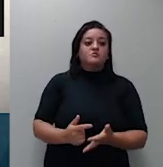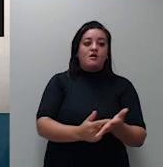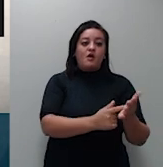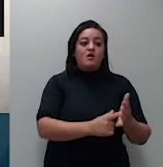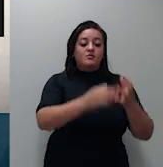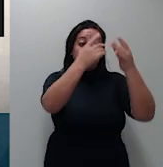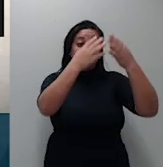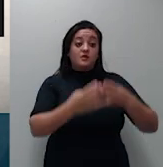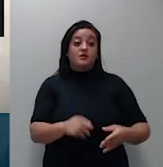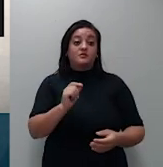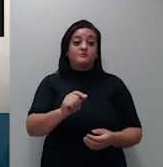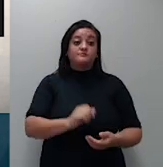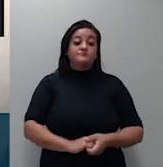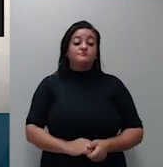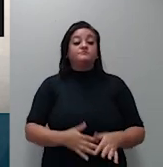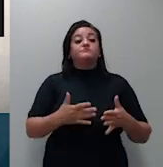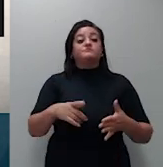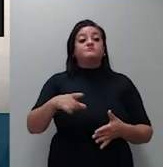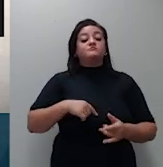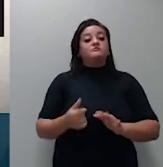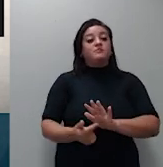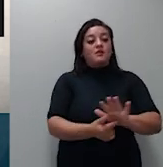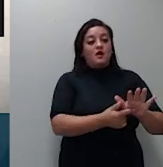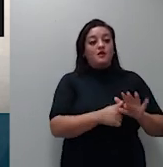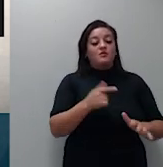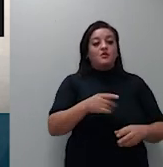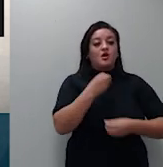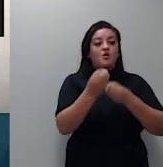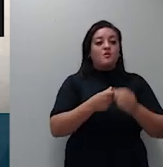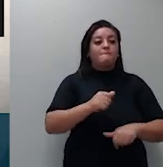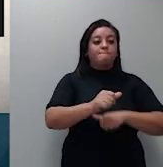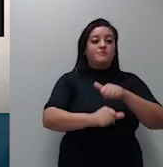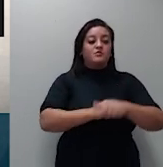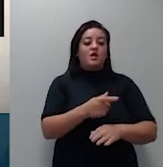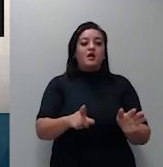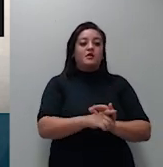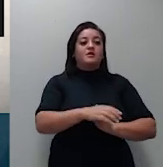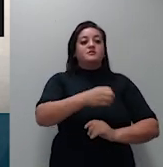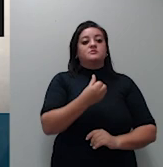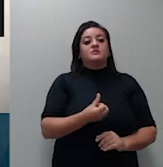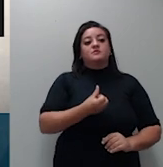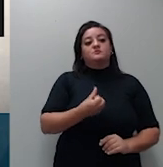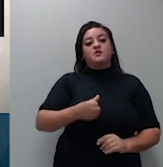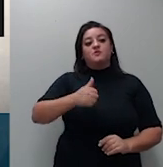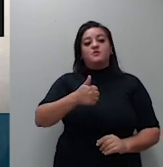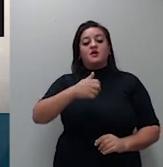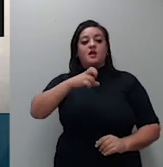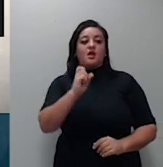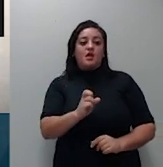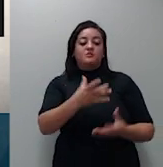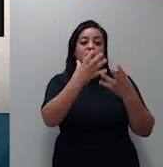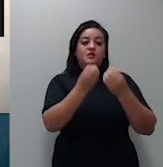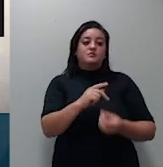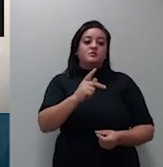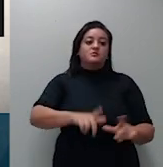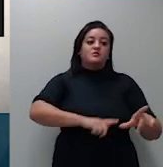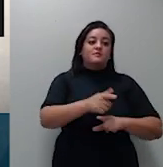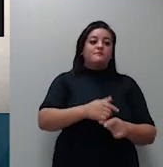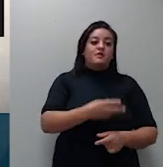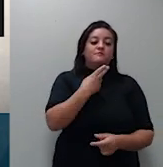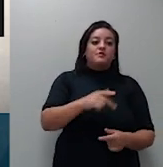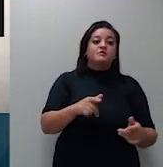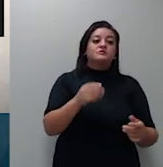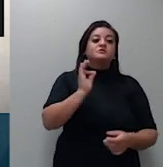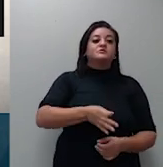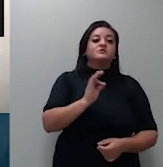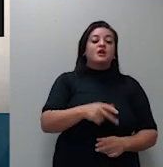conquanto revela-se imutável a lei 6015 admite a sua alteração invocada justa razão para